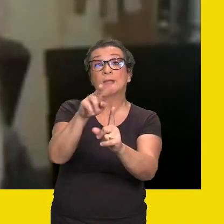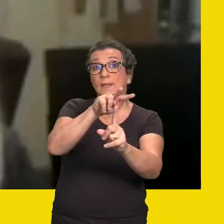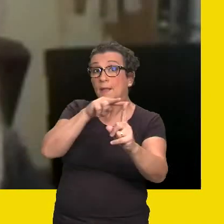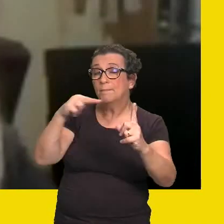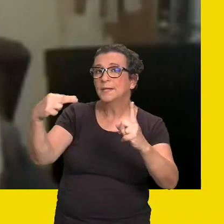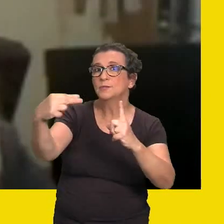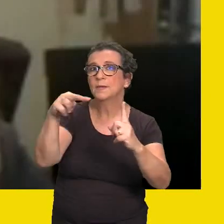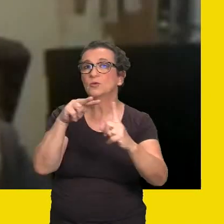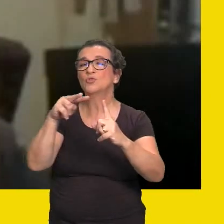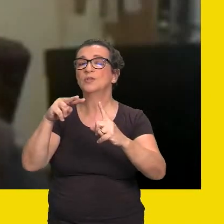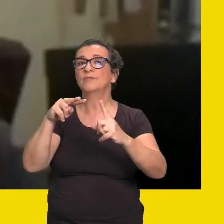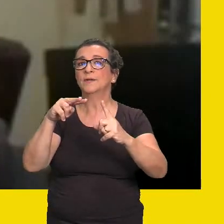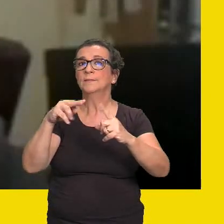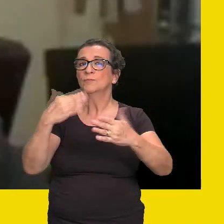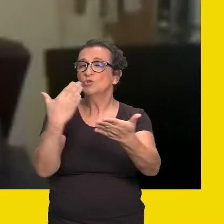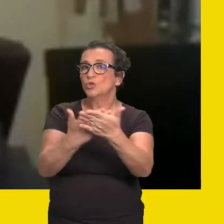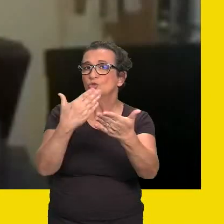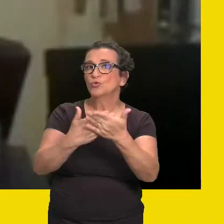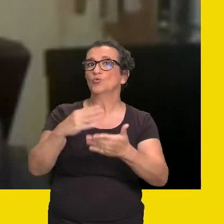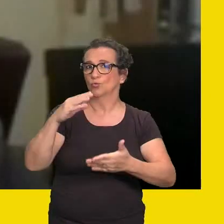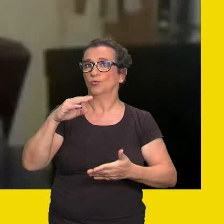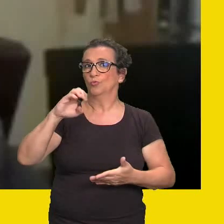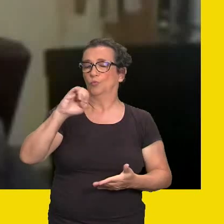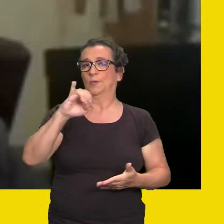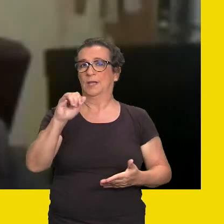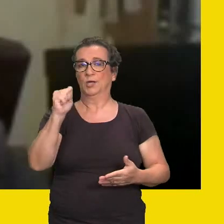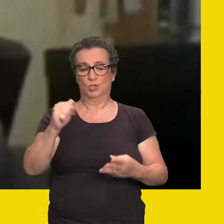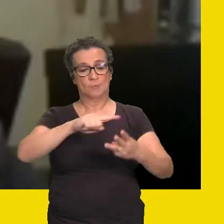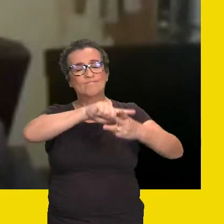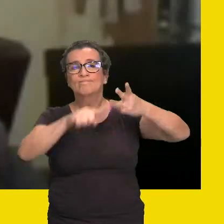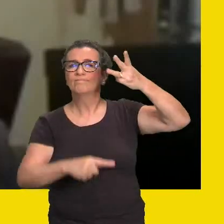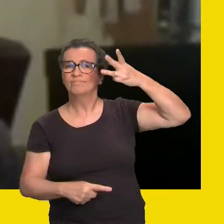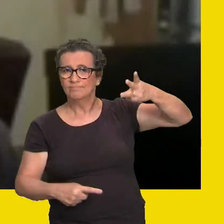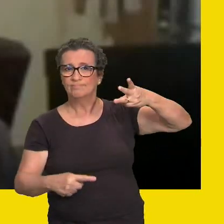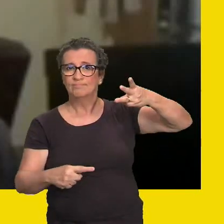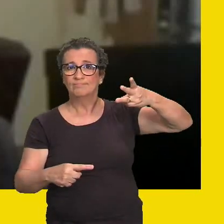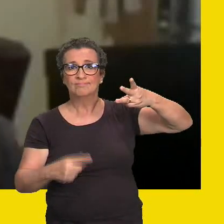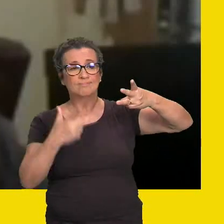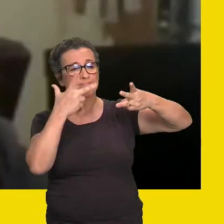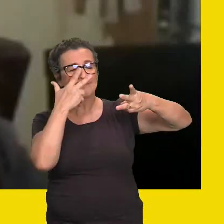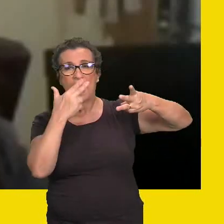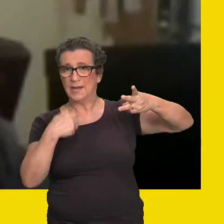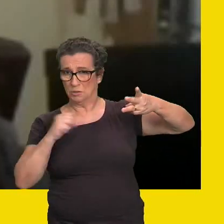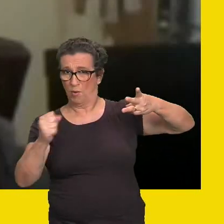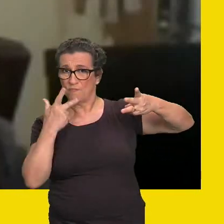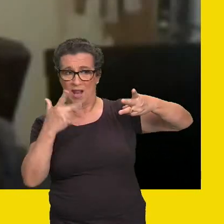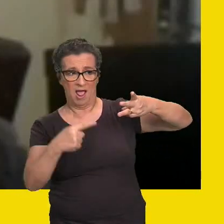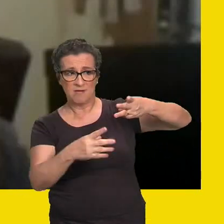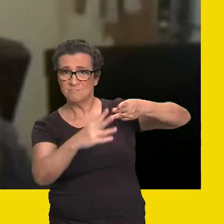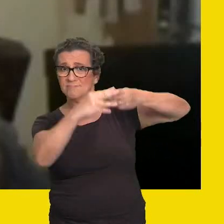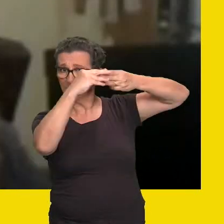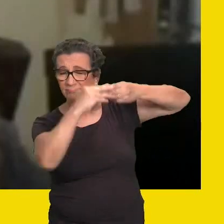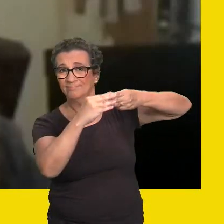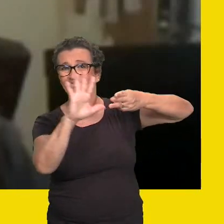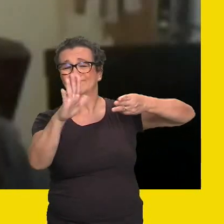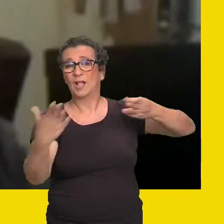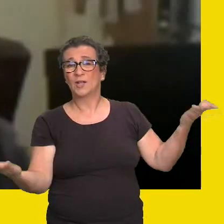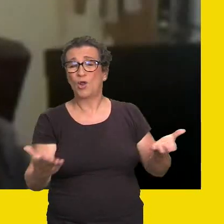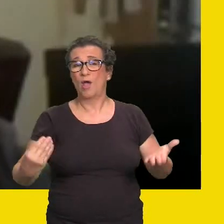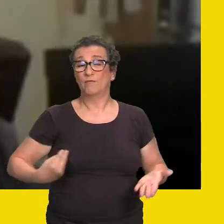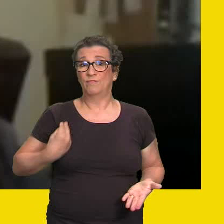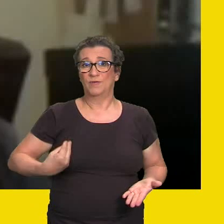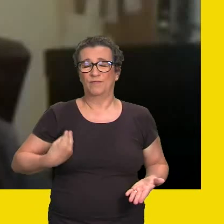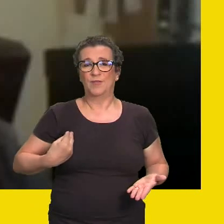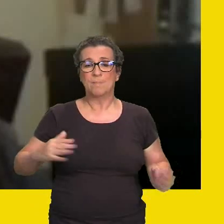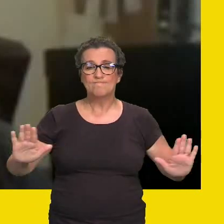Freire. Por que nós escolhemos esses três elementos e não outros? Nós vivemos num momento de